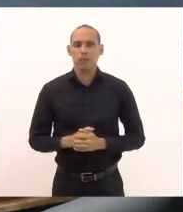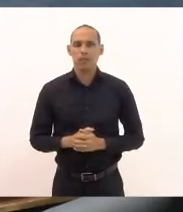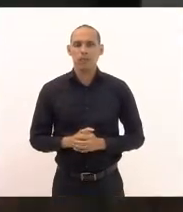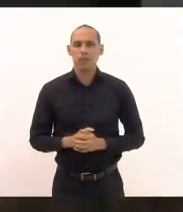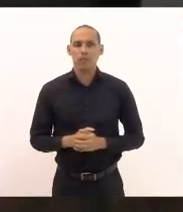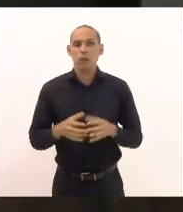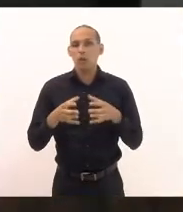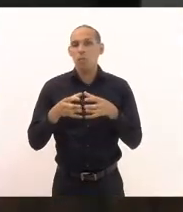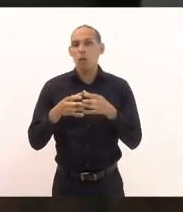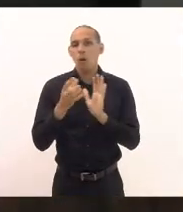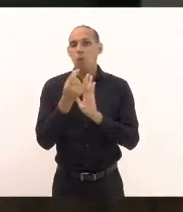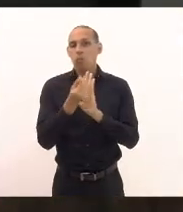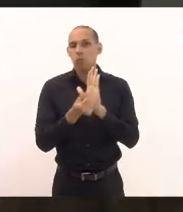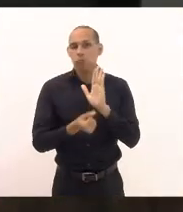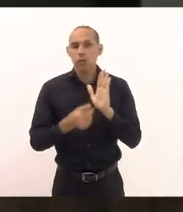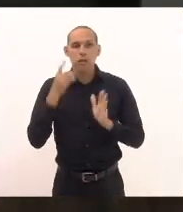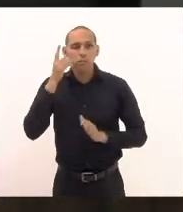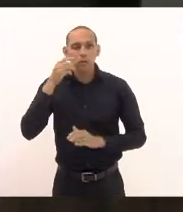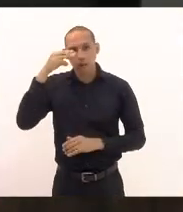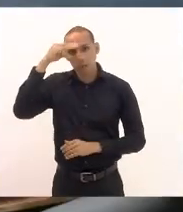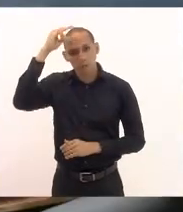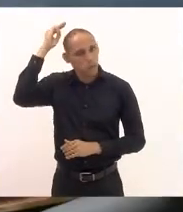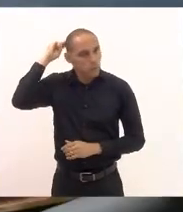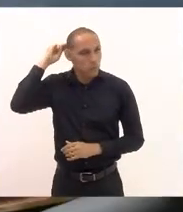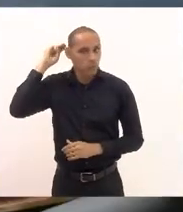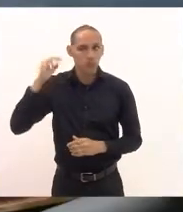Pela Comissão de Orçamento, deputado Márcio Pacheco.